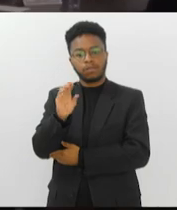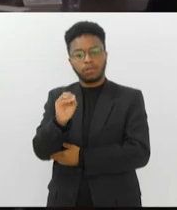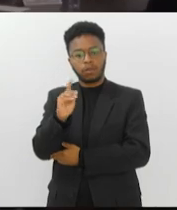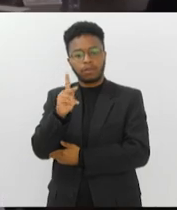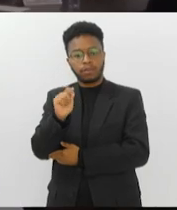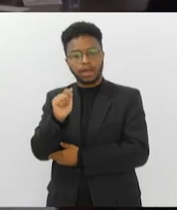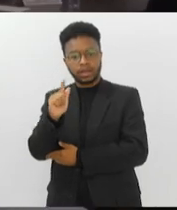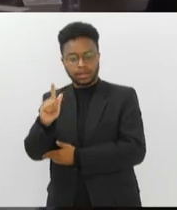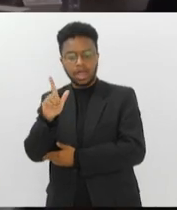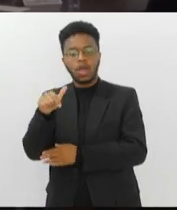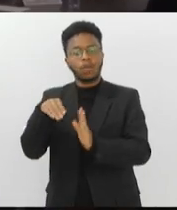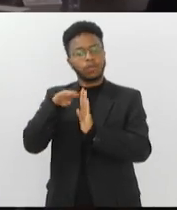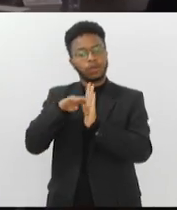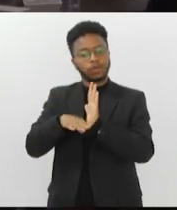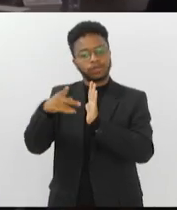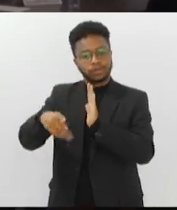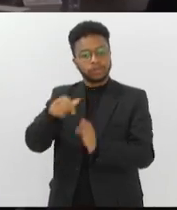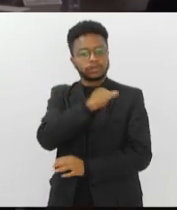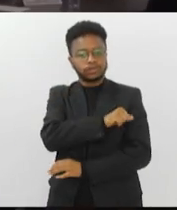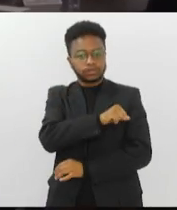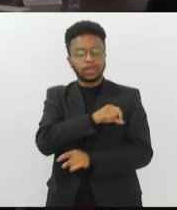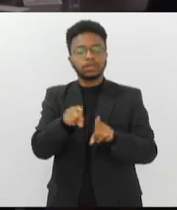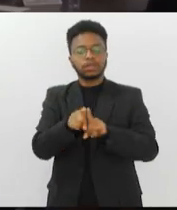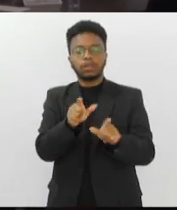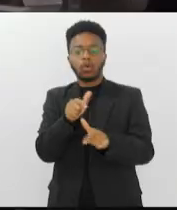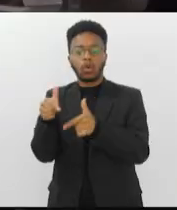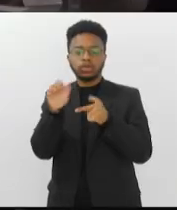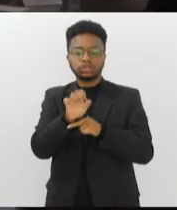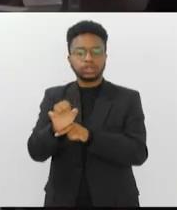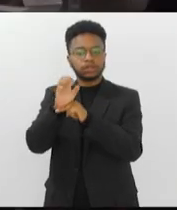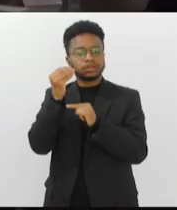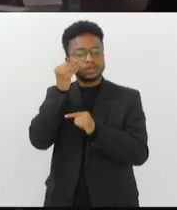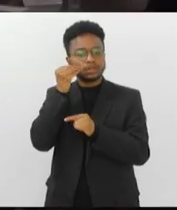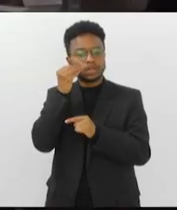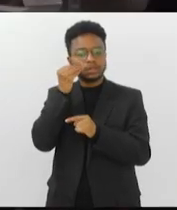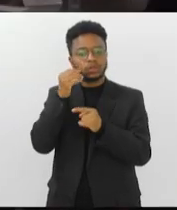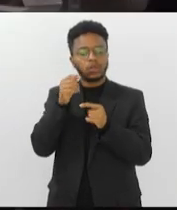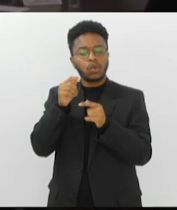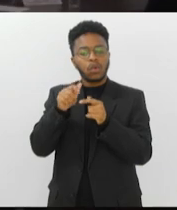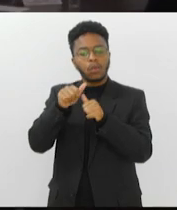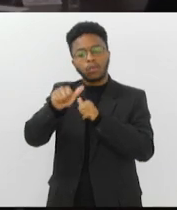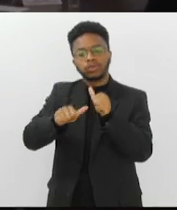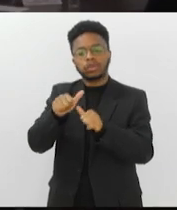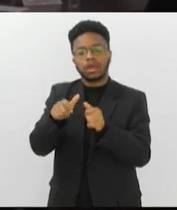o Rio de Janeiro, para todos os estados, de renegociação de dívida. Porque não tem cabimento